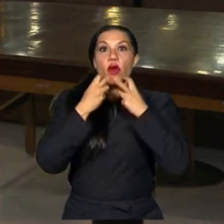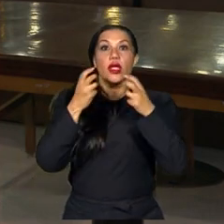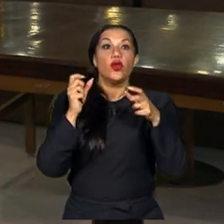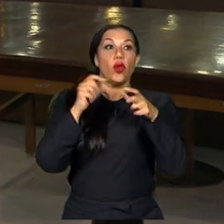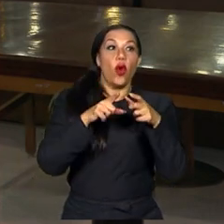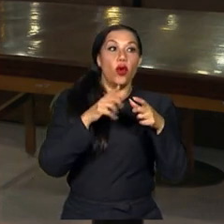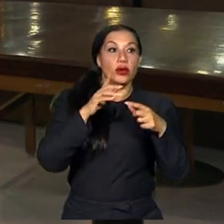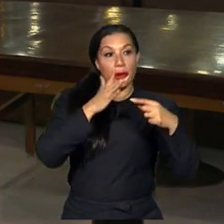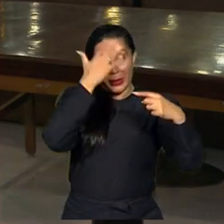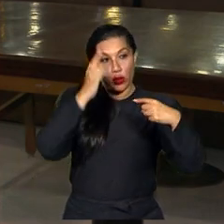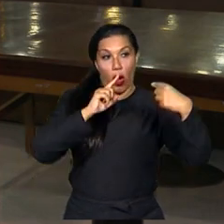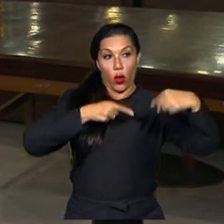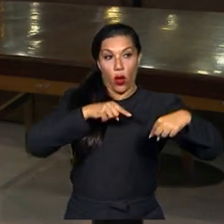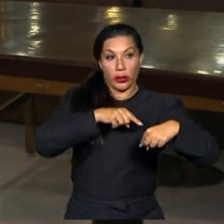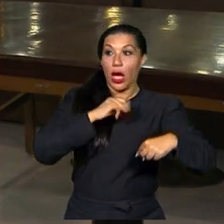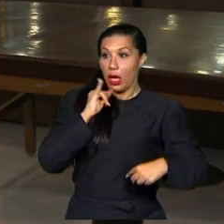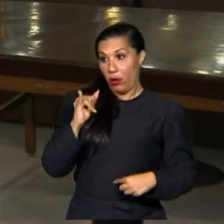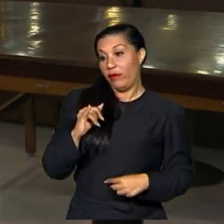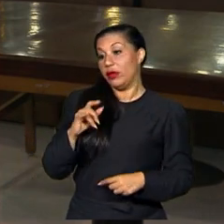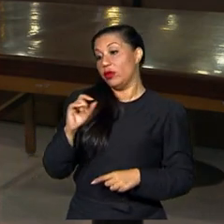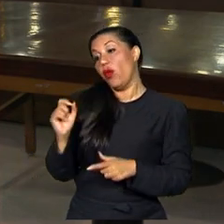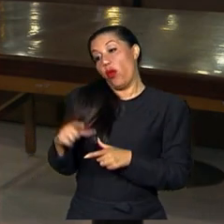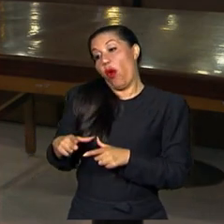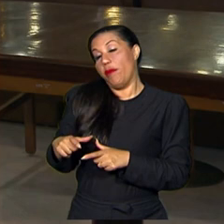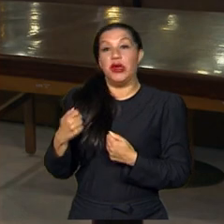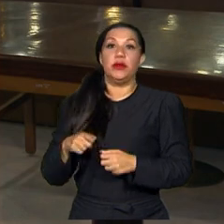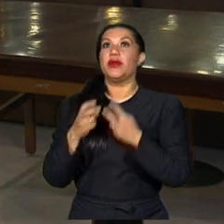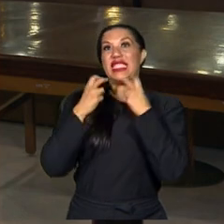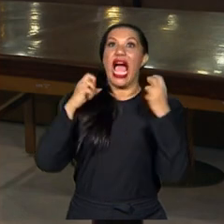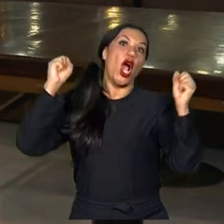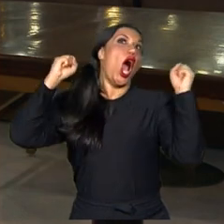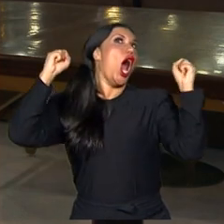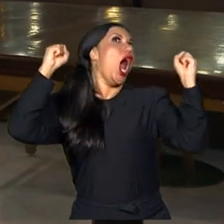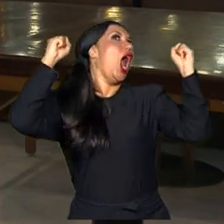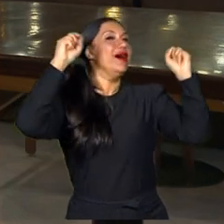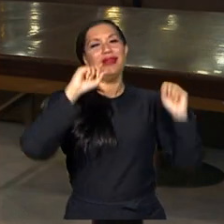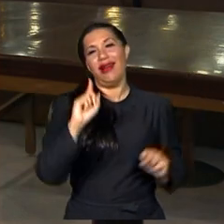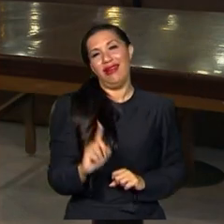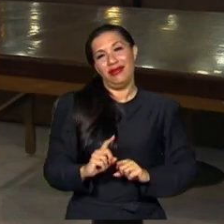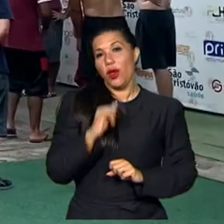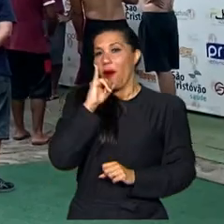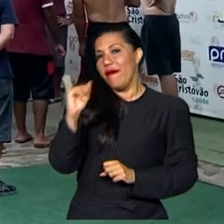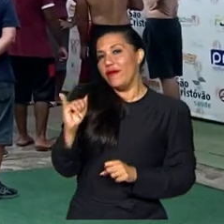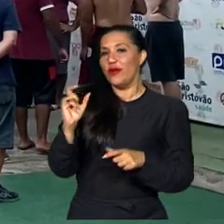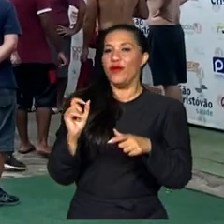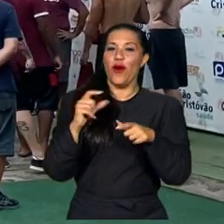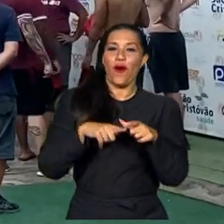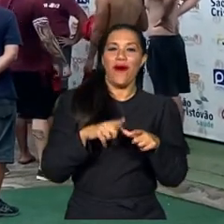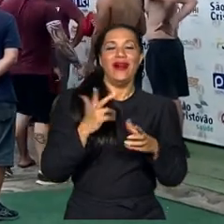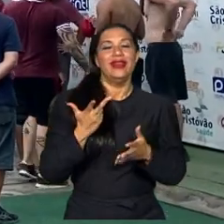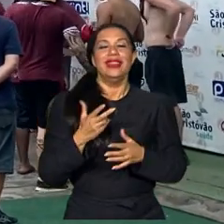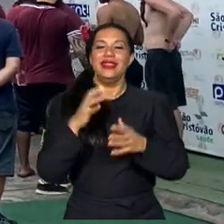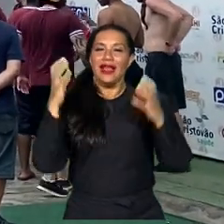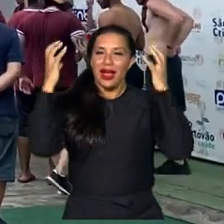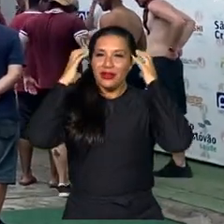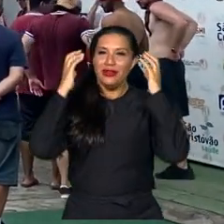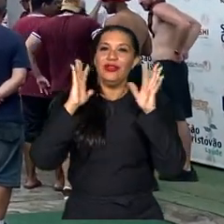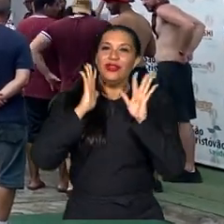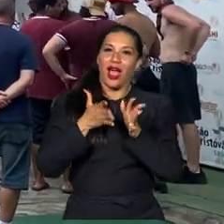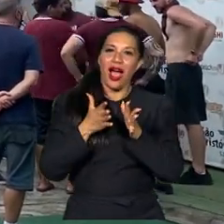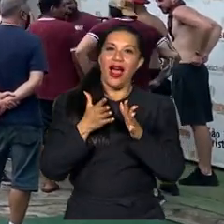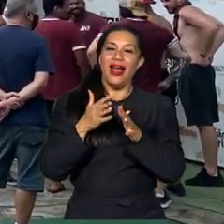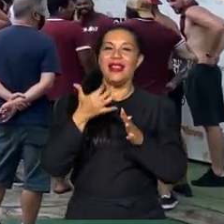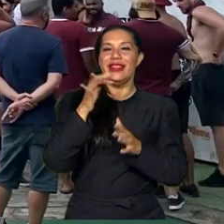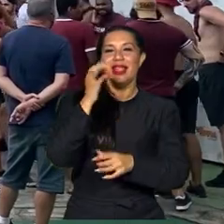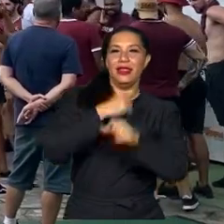do adversário. Eu aviso que foi gol, mas eu não preciso gritar. Né? As transmissões começaram já há 10 anos